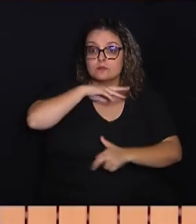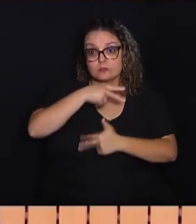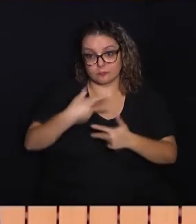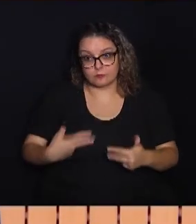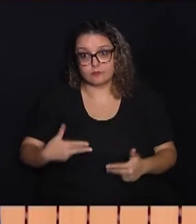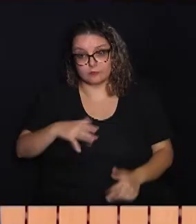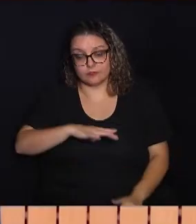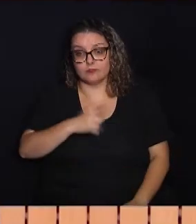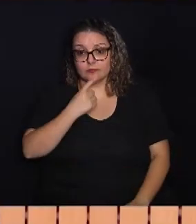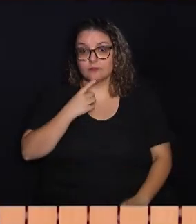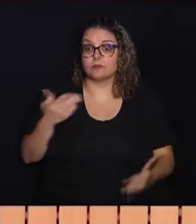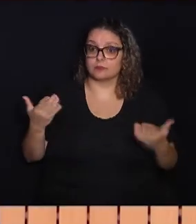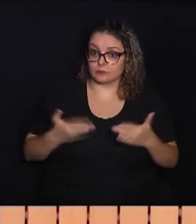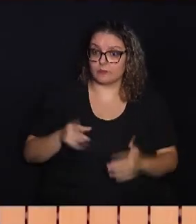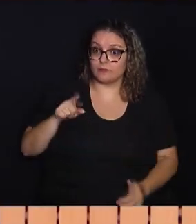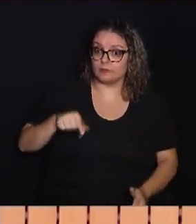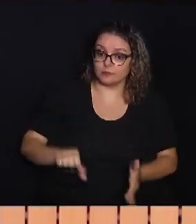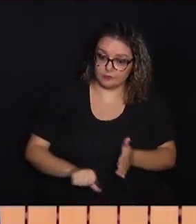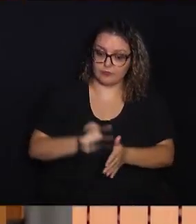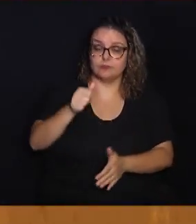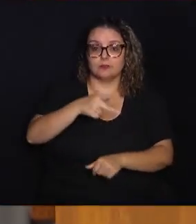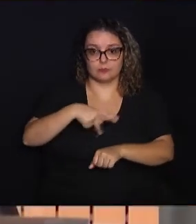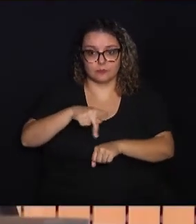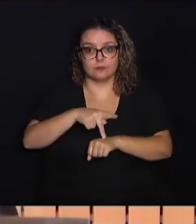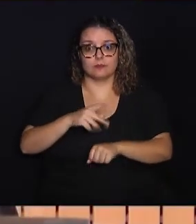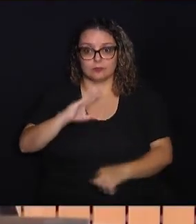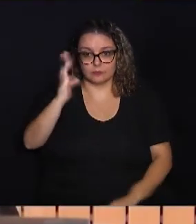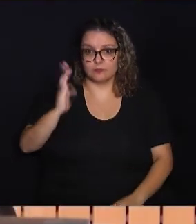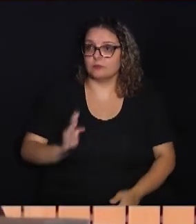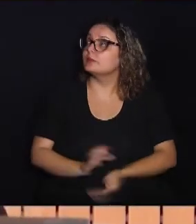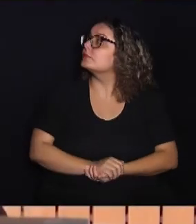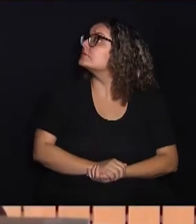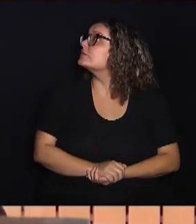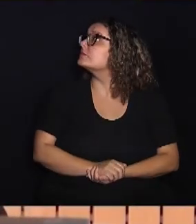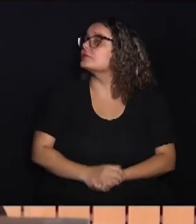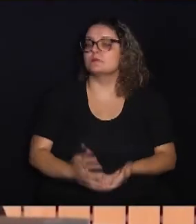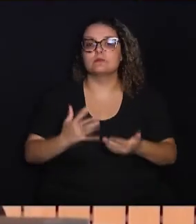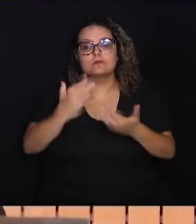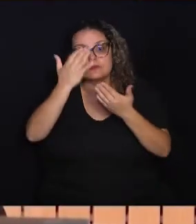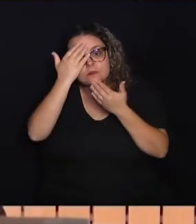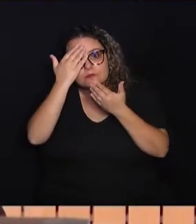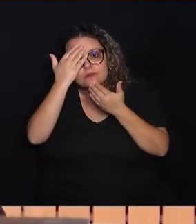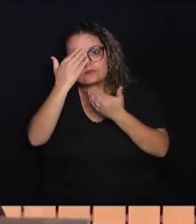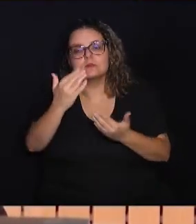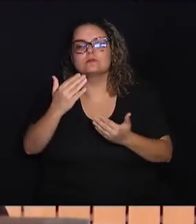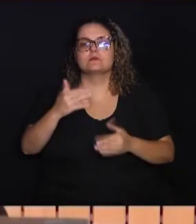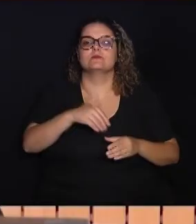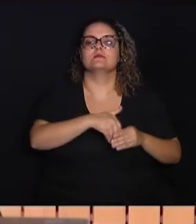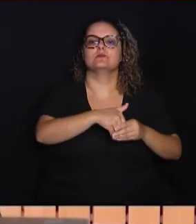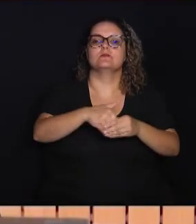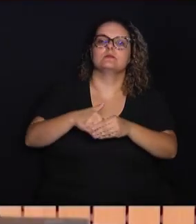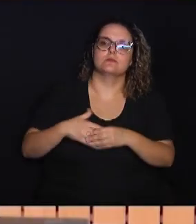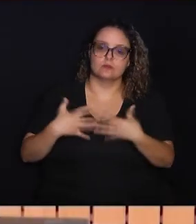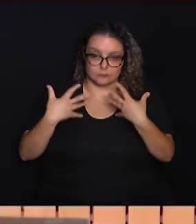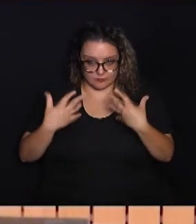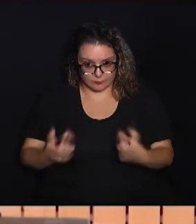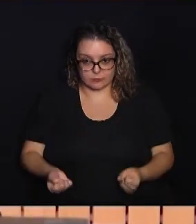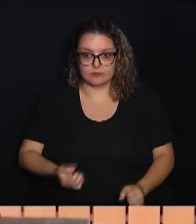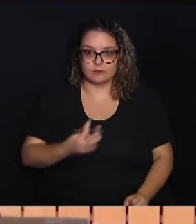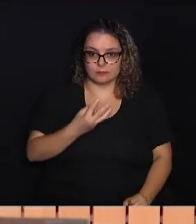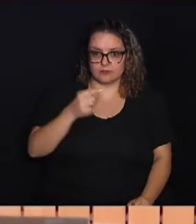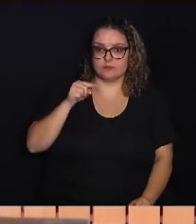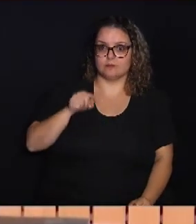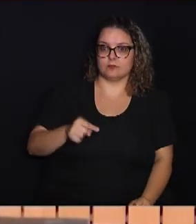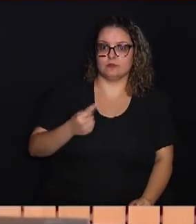hoje ela é uma pioneira no Brasil eu quero agradecer aos votos que recebi foram